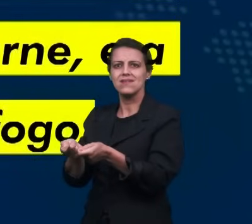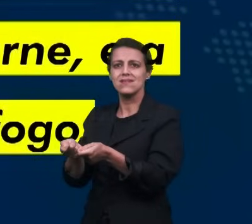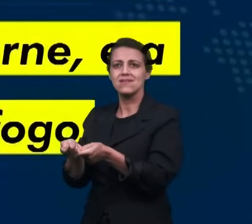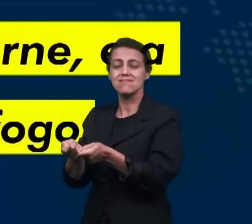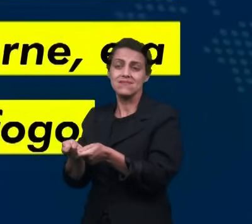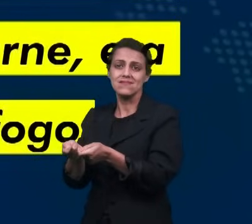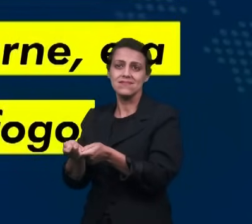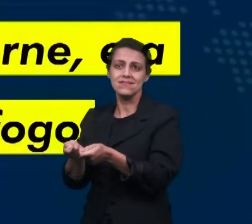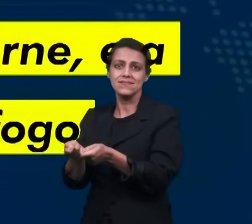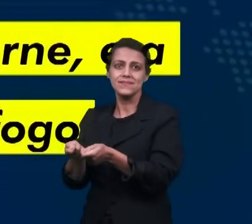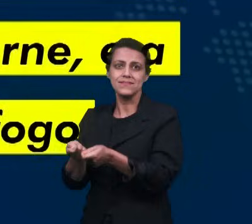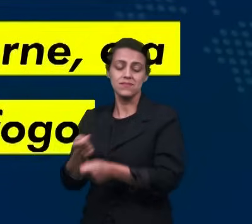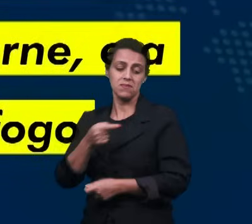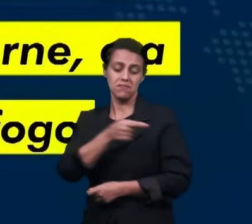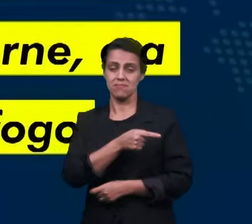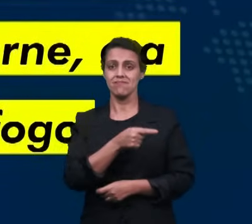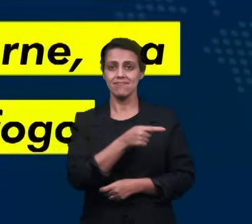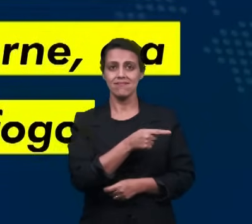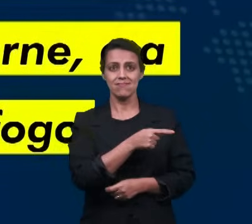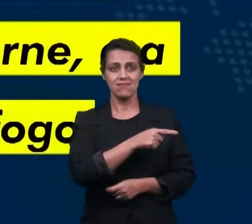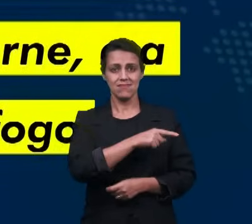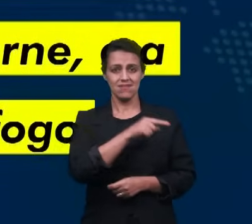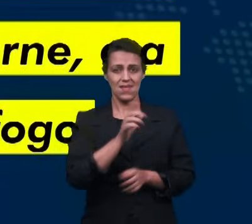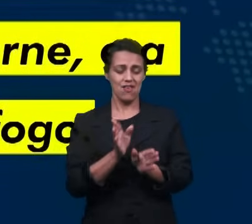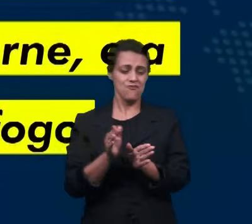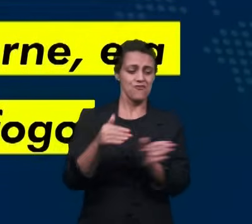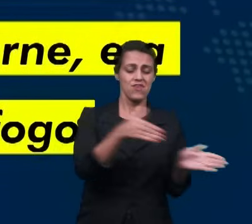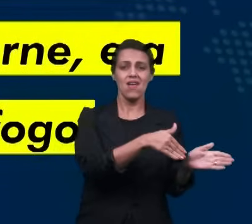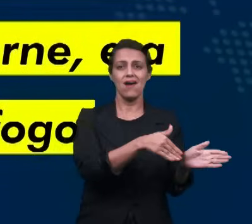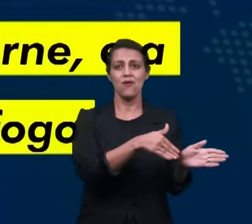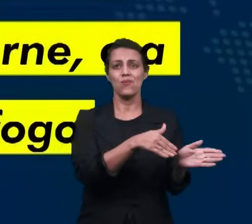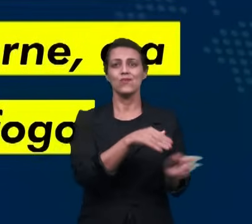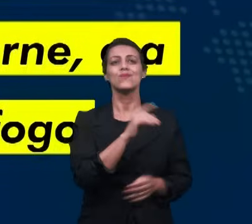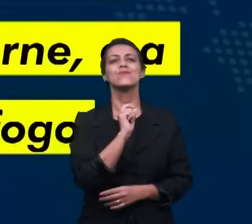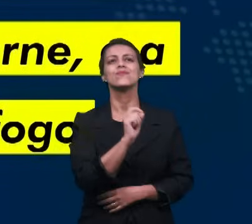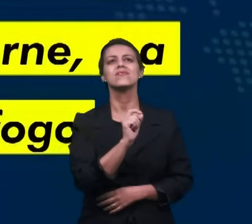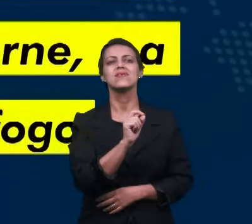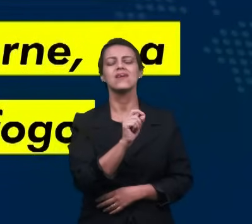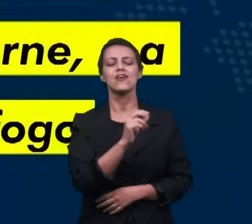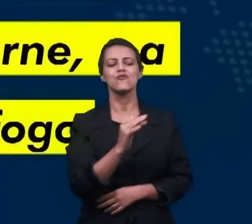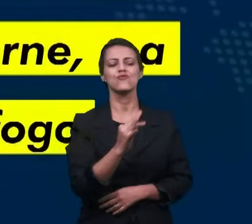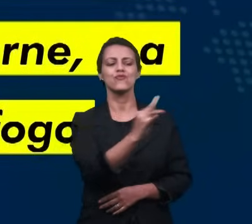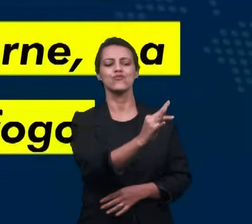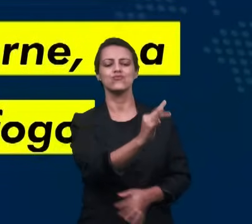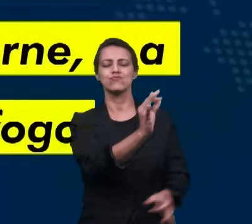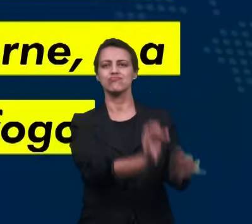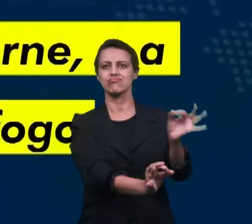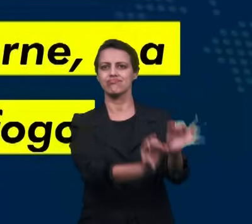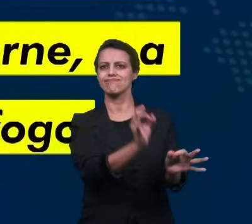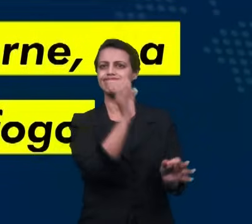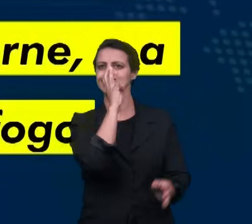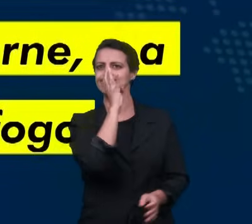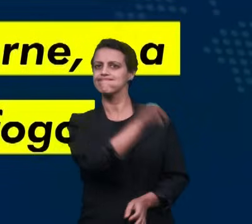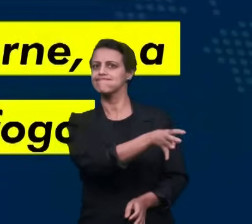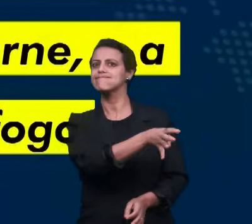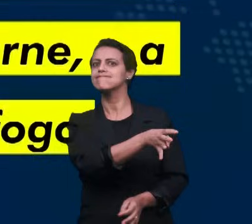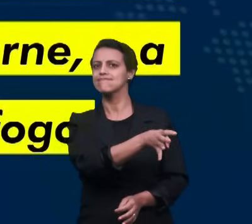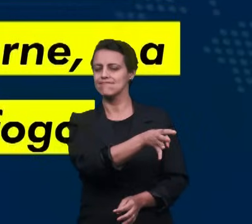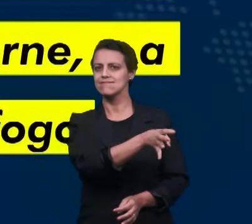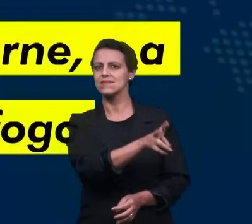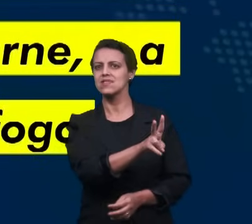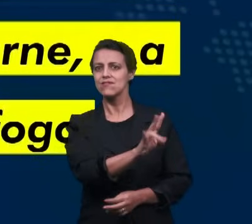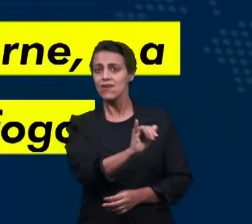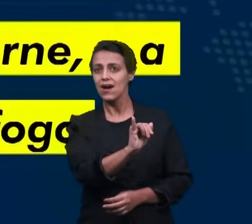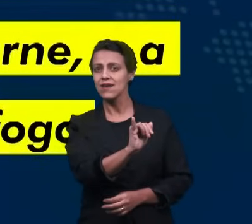E essa mulher infiel está julgada já, está sendo julgada, vai ser julgada. Ela está em cima de uma besta que